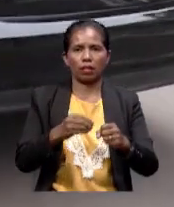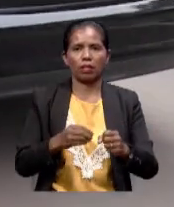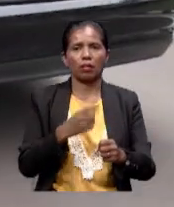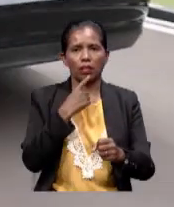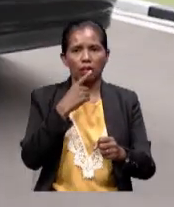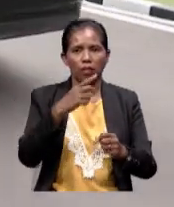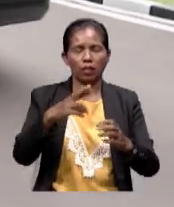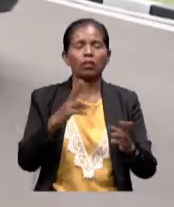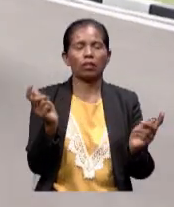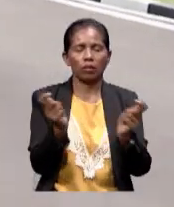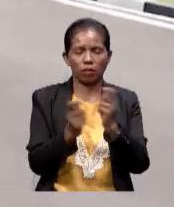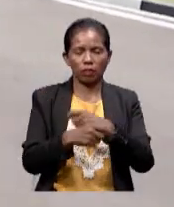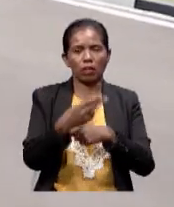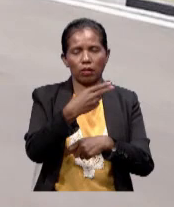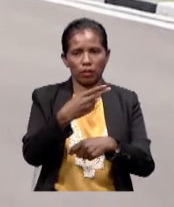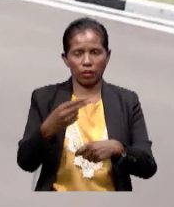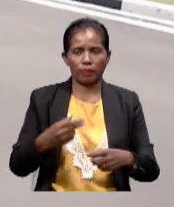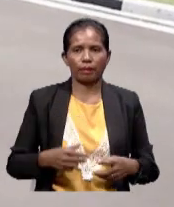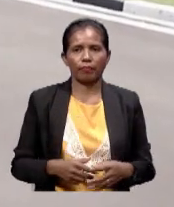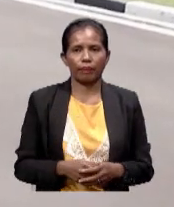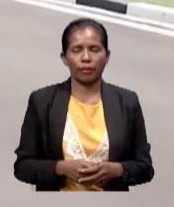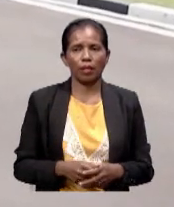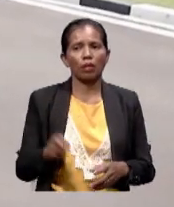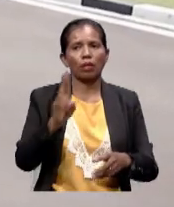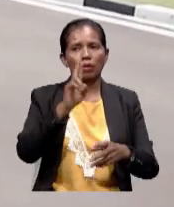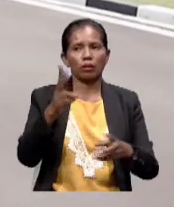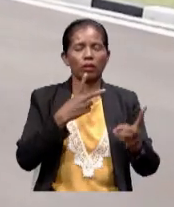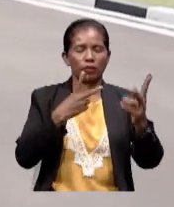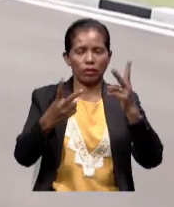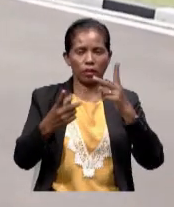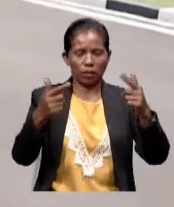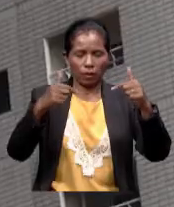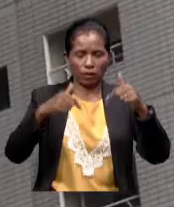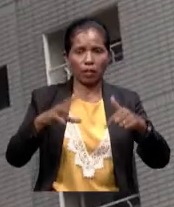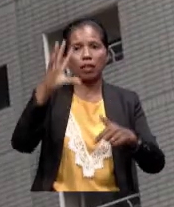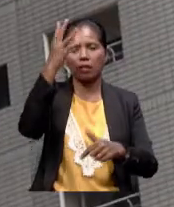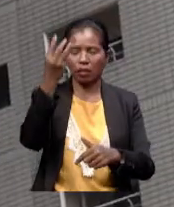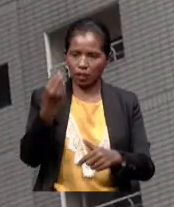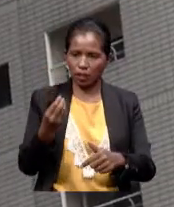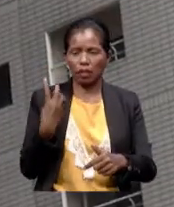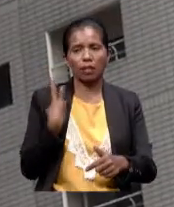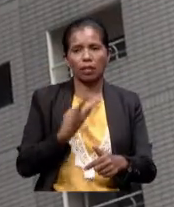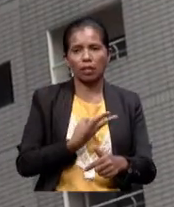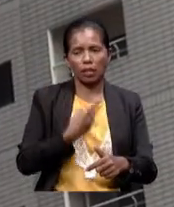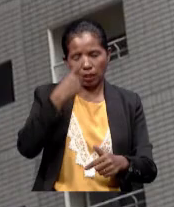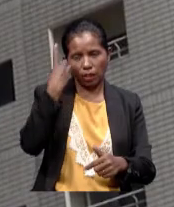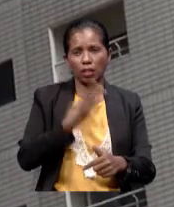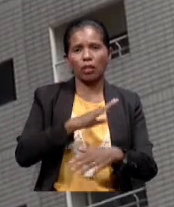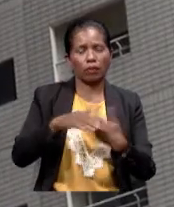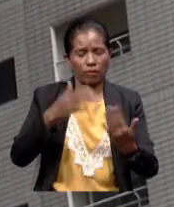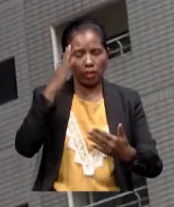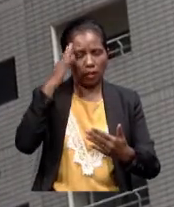rotativa na BMI Indonésia em Lima. Aproveita a visita a Jakarta, também todo a tene katak